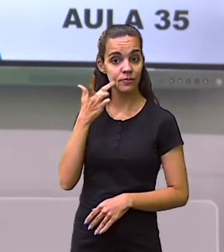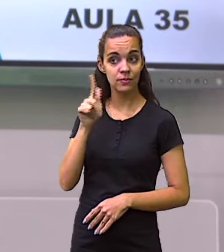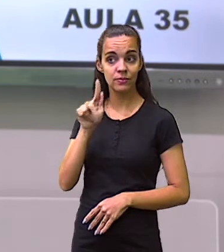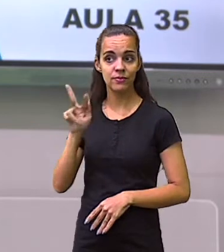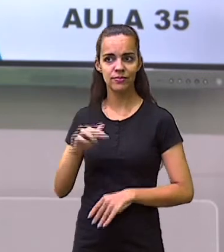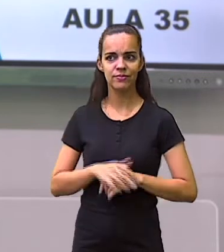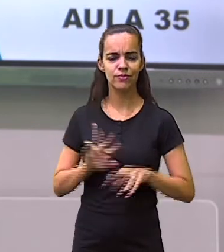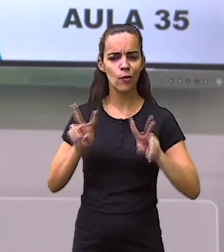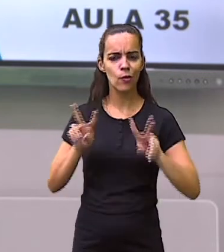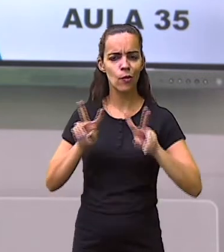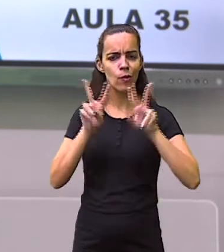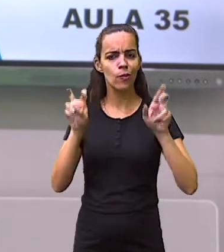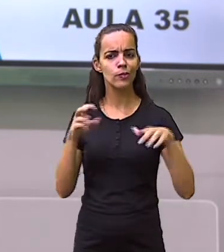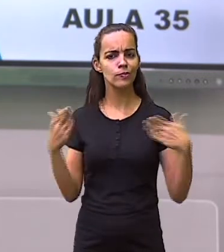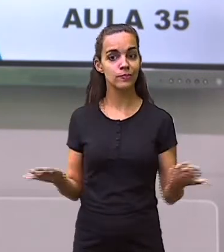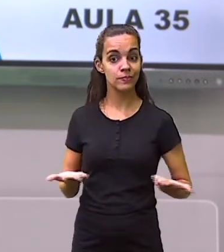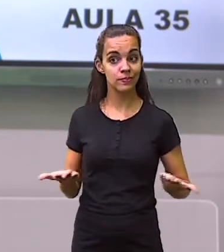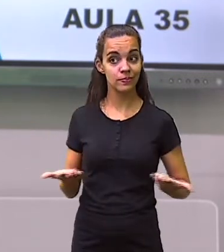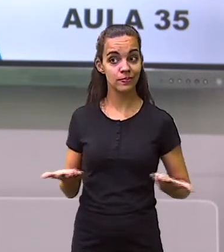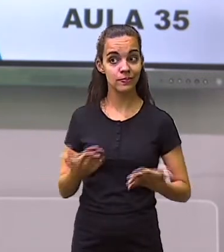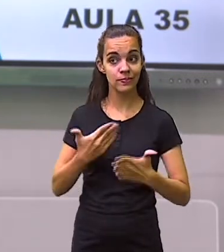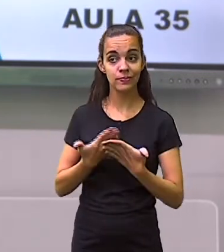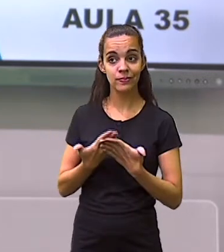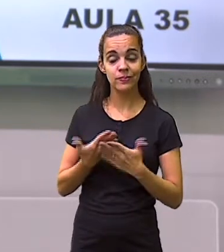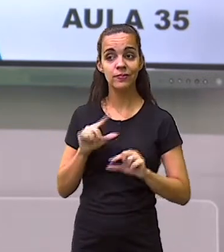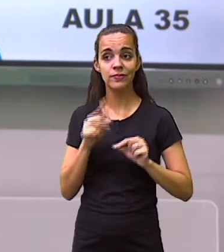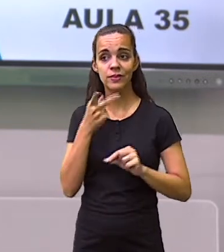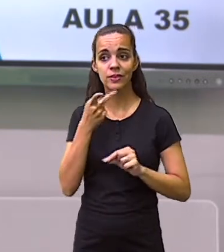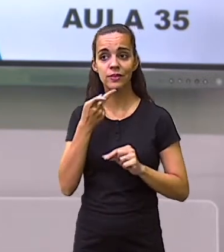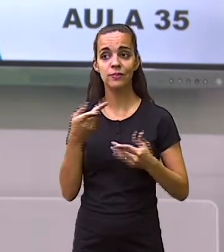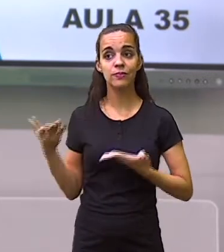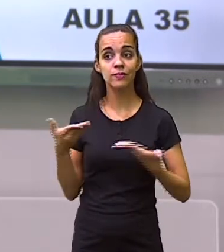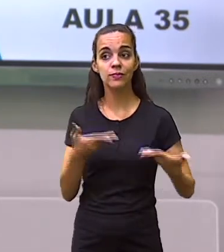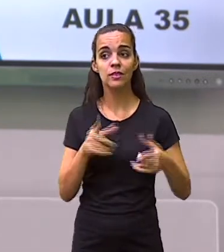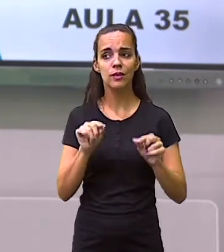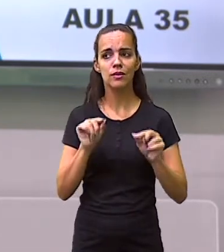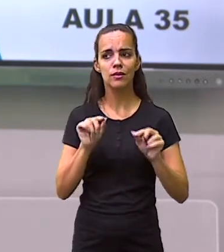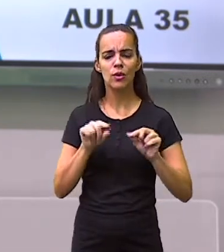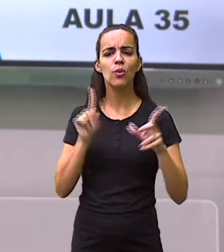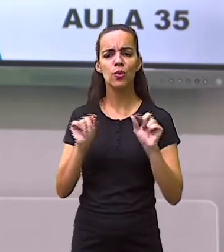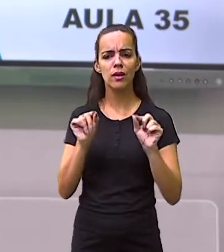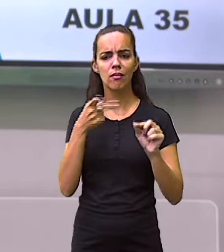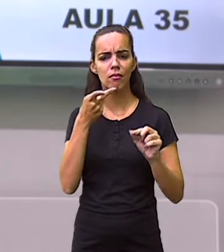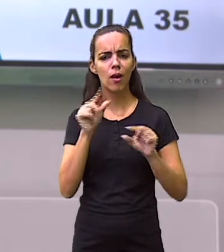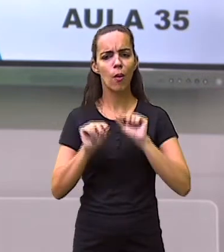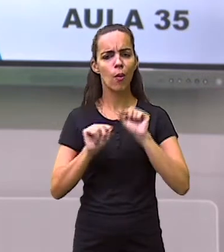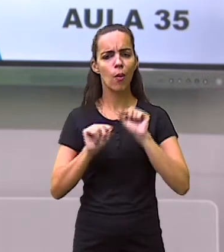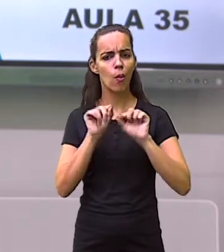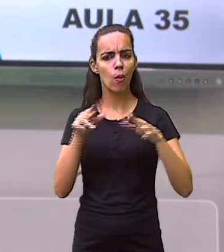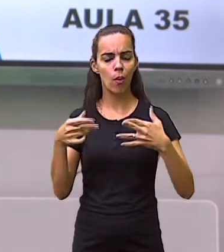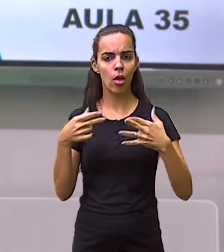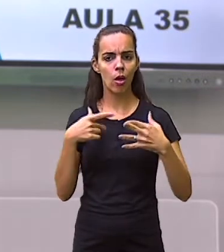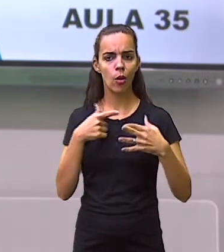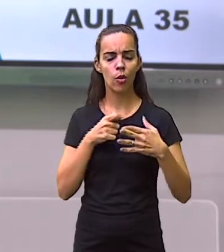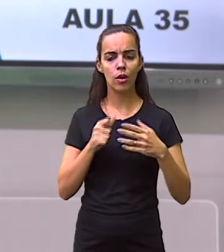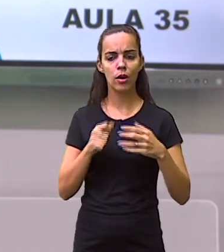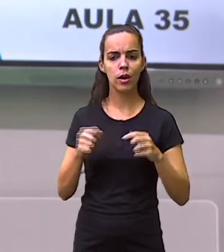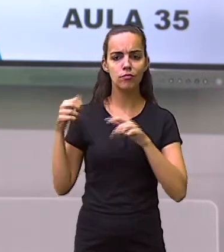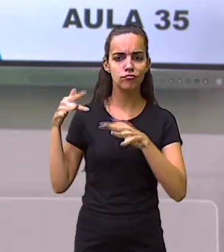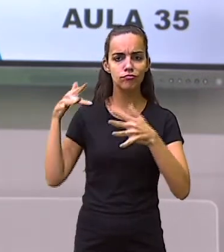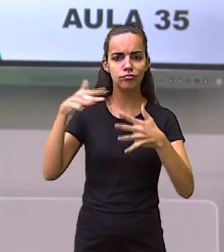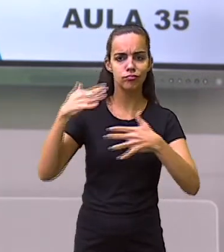O assunto da aula de Geografia hoje diz respeito aos ritmos e fenômenos